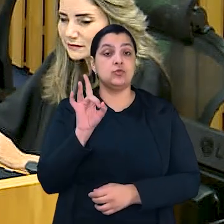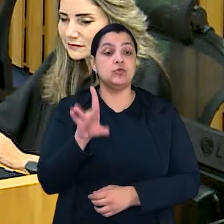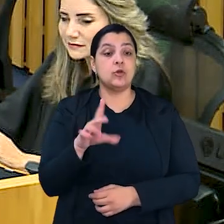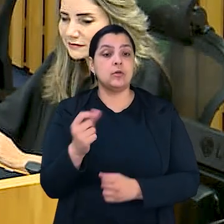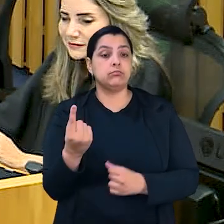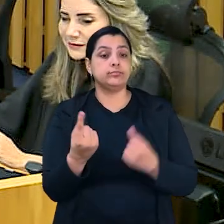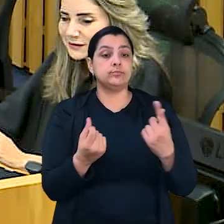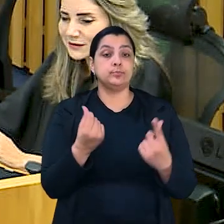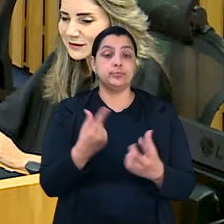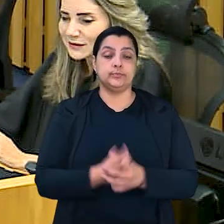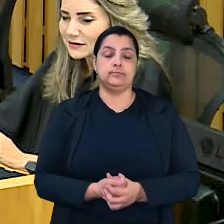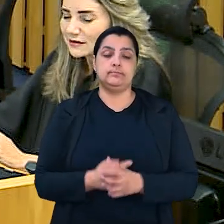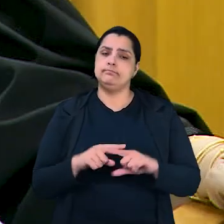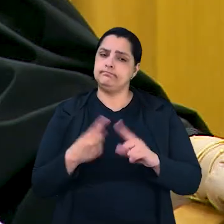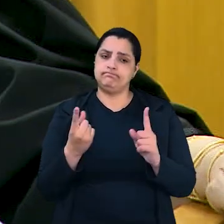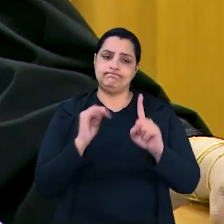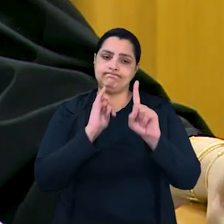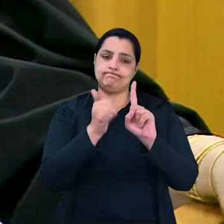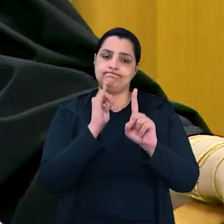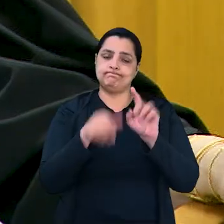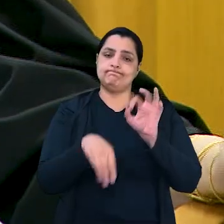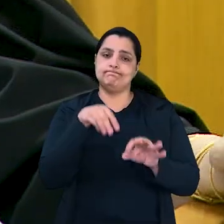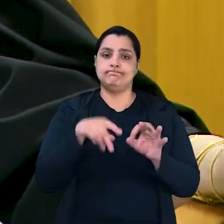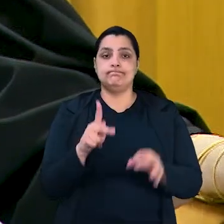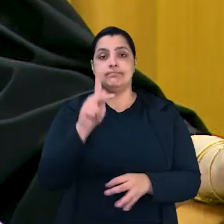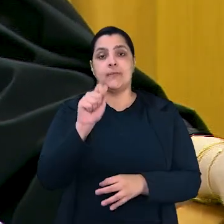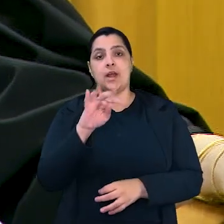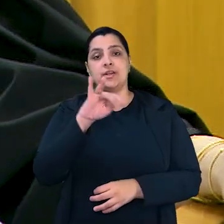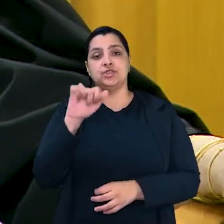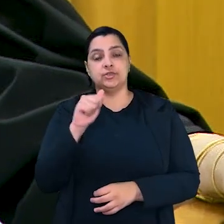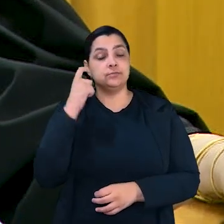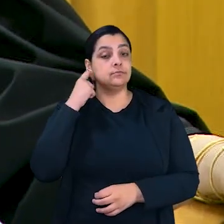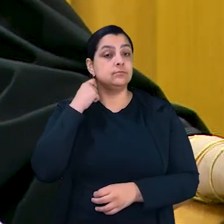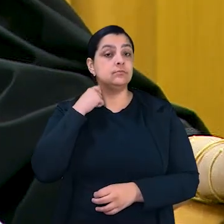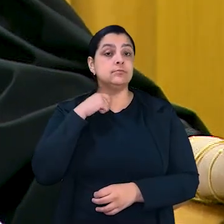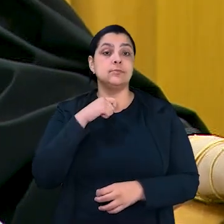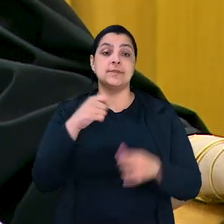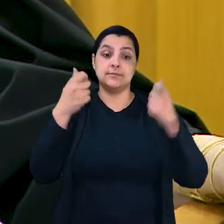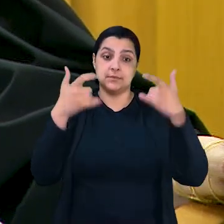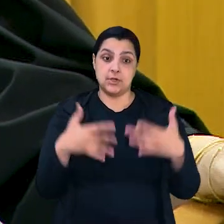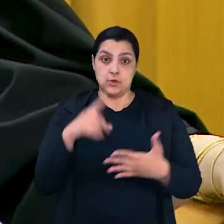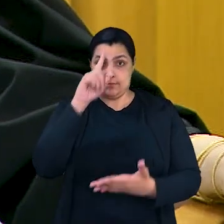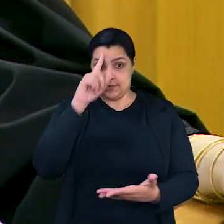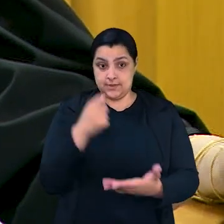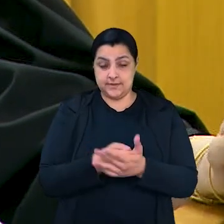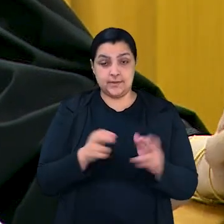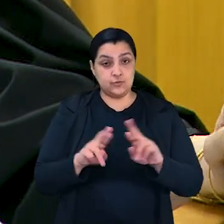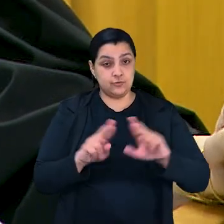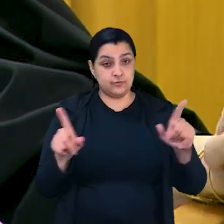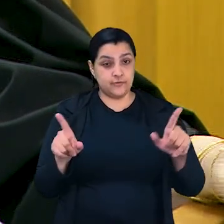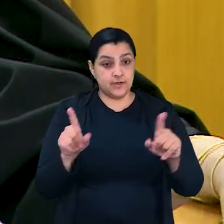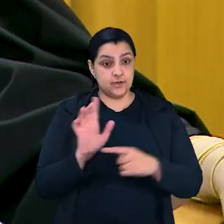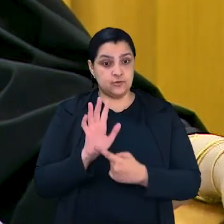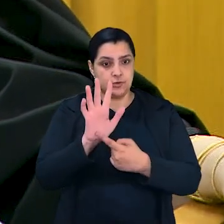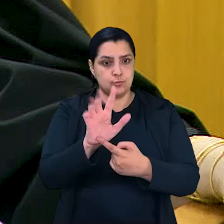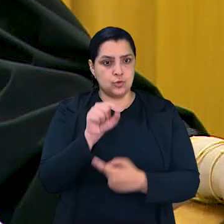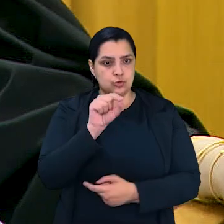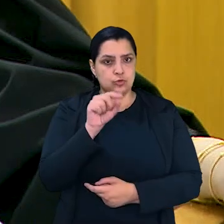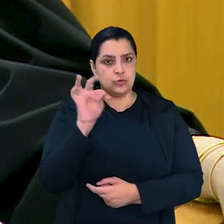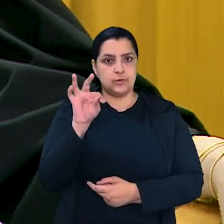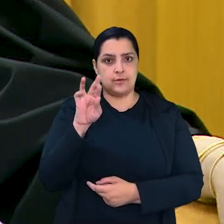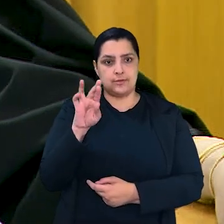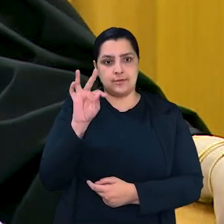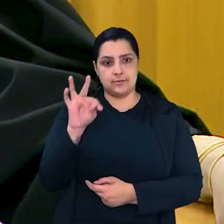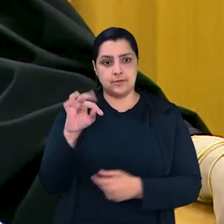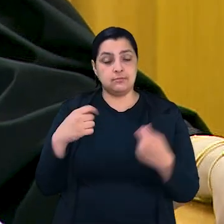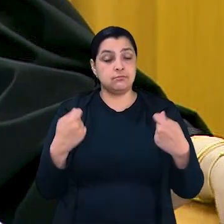risco era apenas eventual. Mas a relatora, a ministra Kátia Arruda, explicou que para se ter uma decisão diferente da